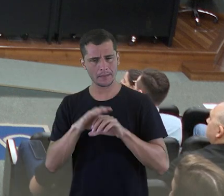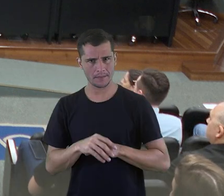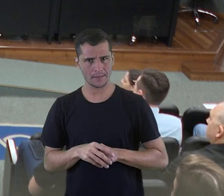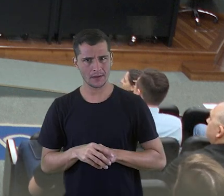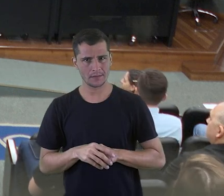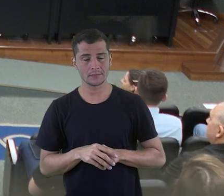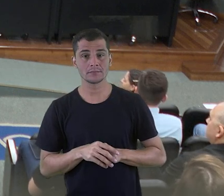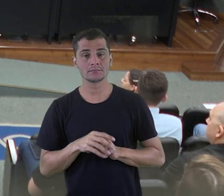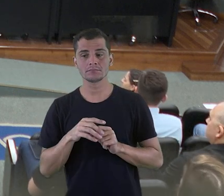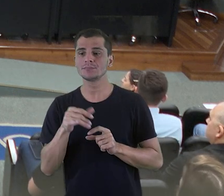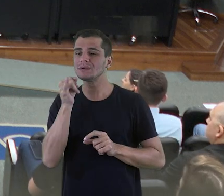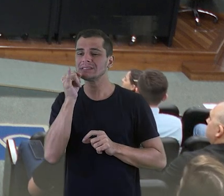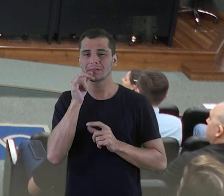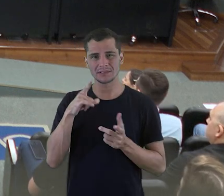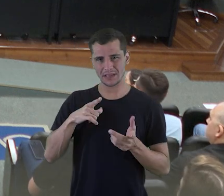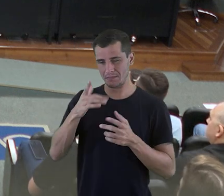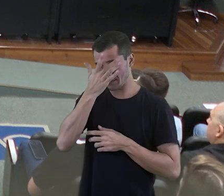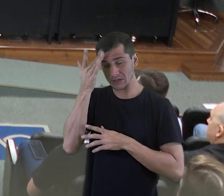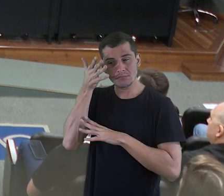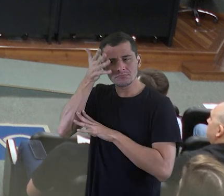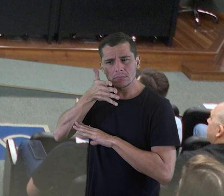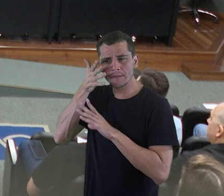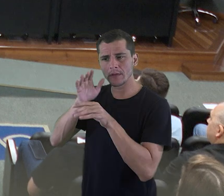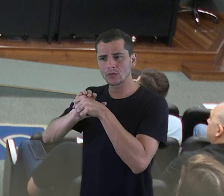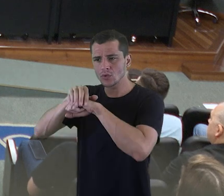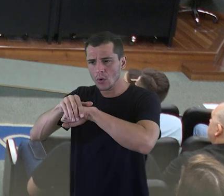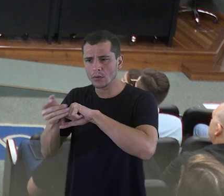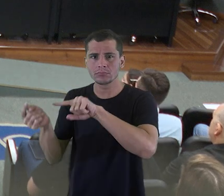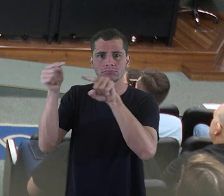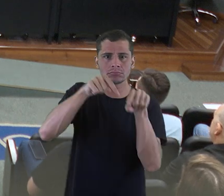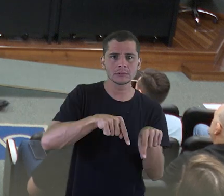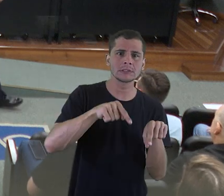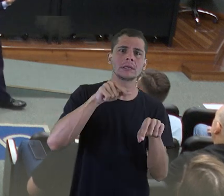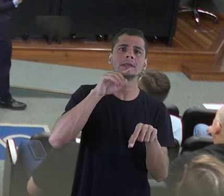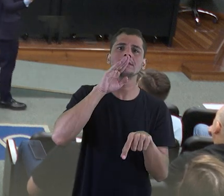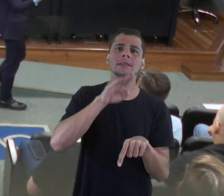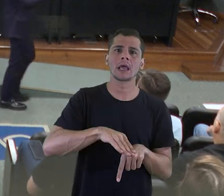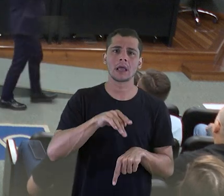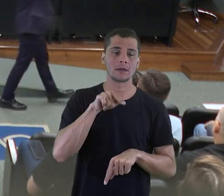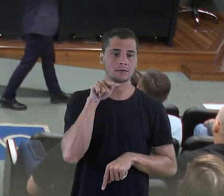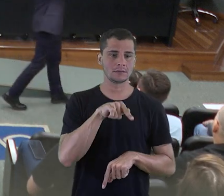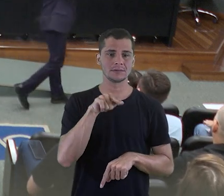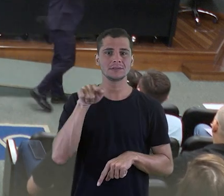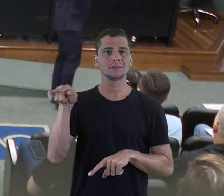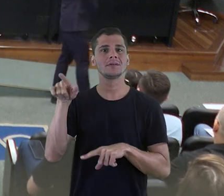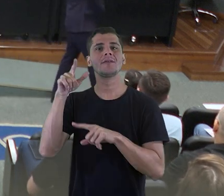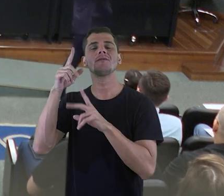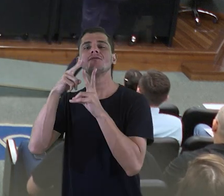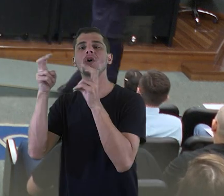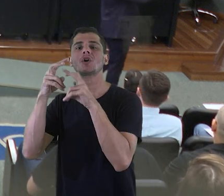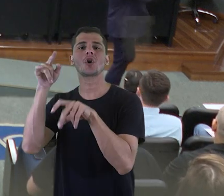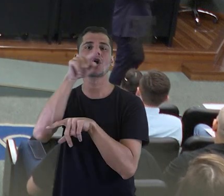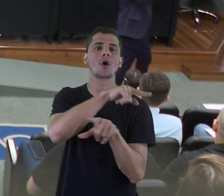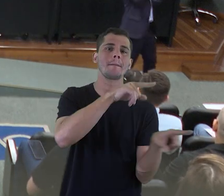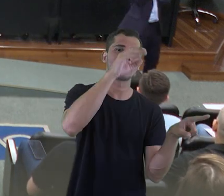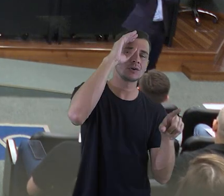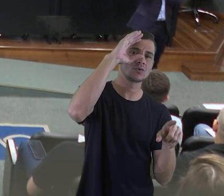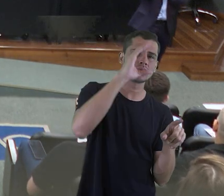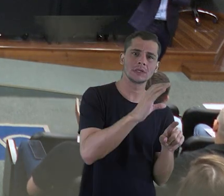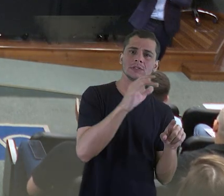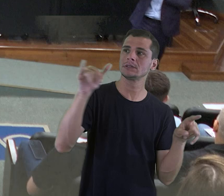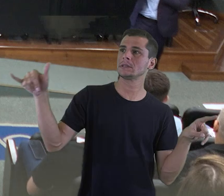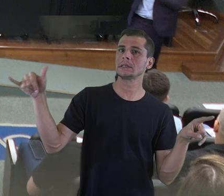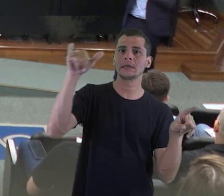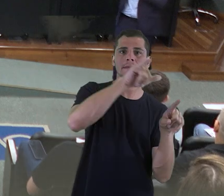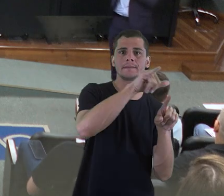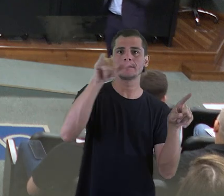vida. Florianópolis e Porto Alegre, Florianópolis e Curitiba eu tinha que ter voo direto. Eu tenho que ir para São Paulo e esperar lá 30 minutos e ir para Curitiba.